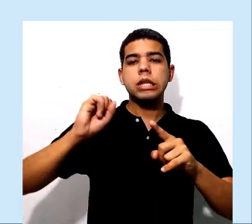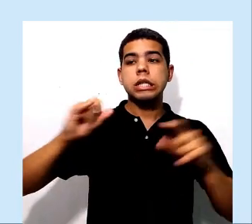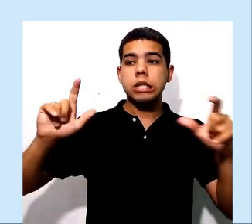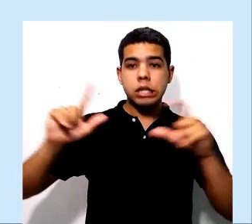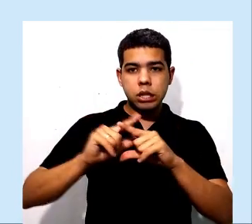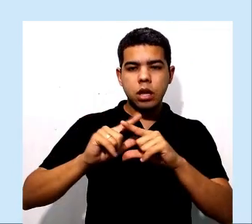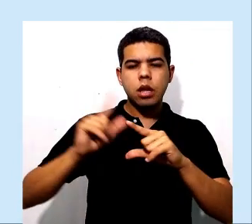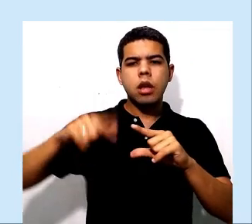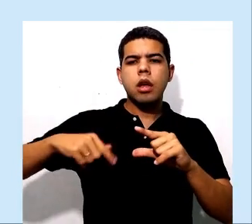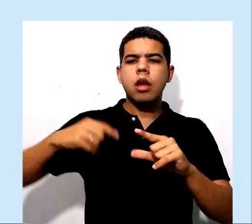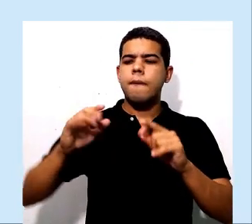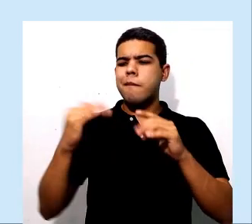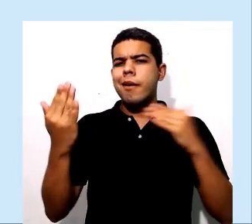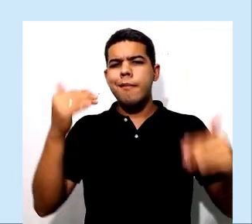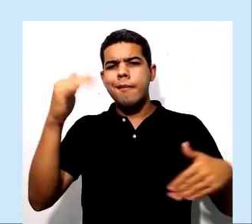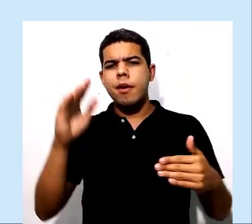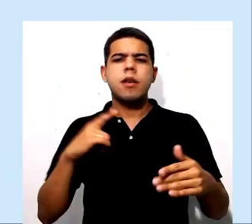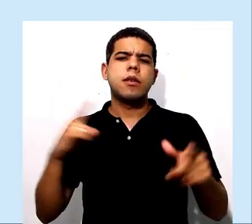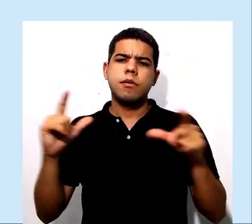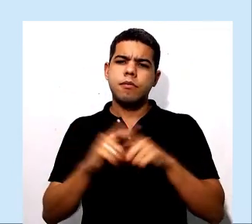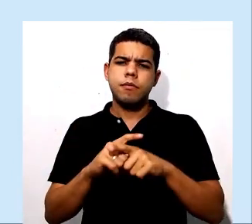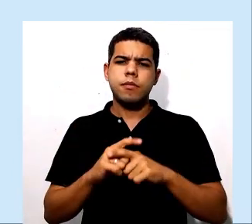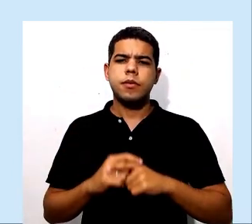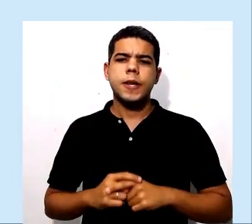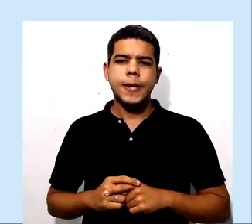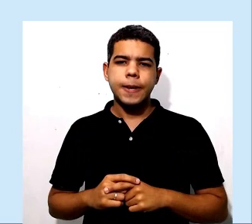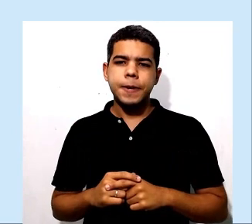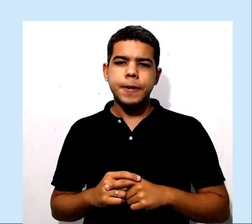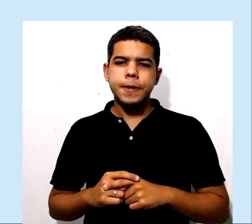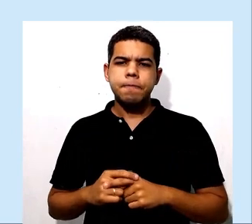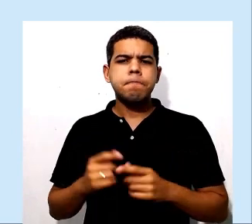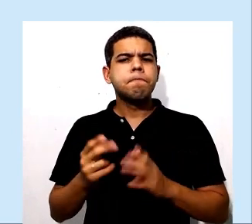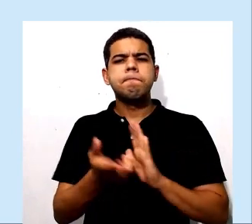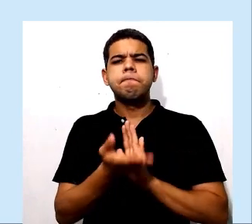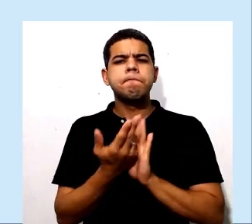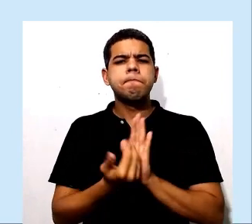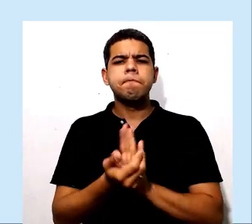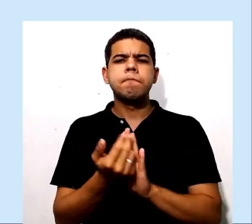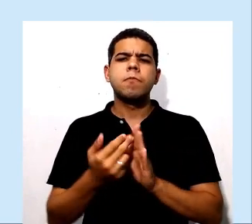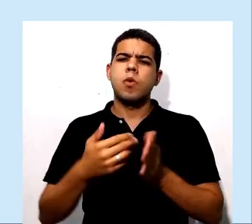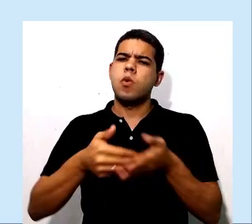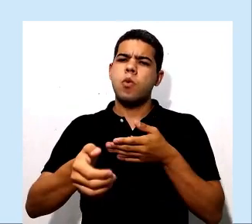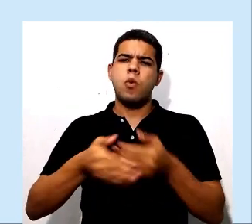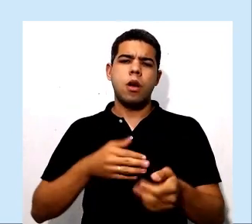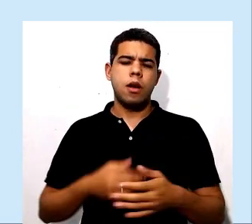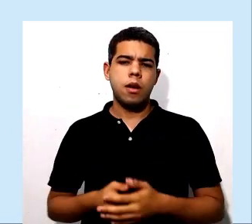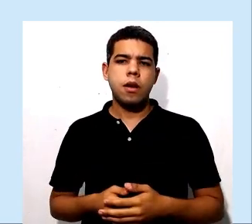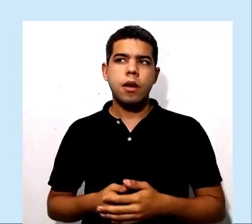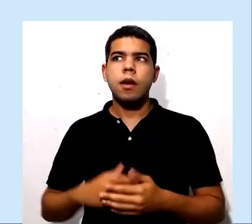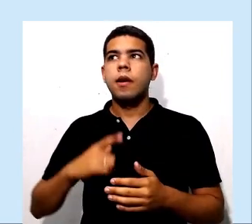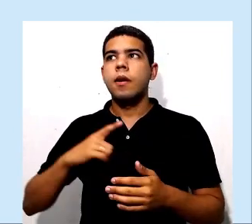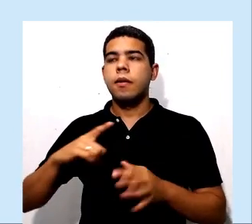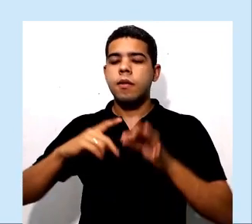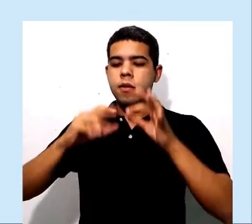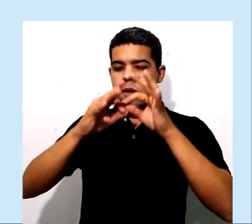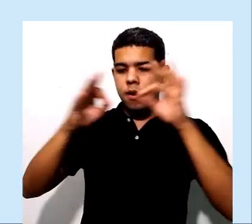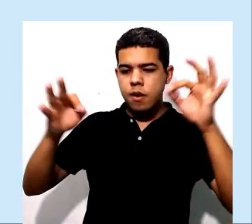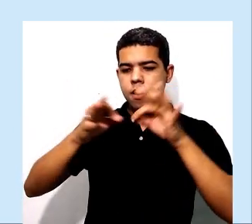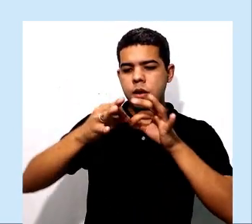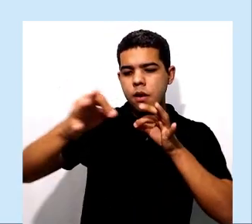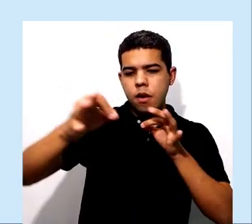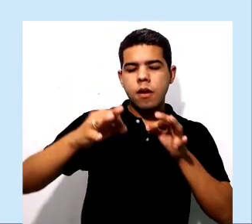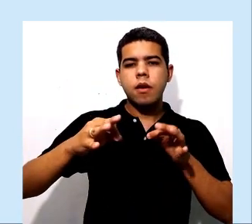isso acontece em qualquer figura, beleza? Então, ó, figura onde tem comprimento e largura terá, que nesse caso